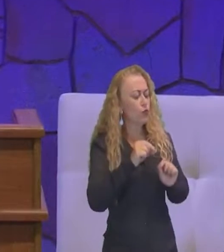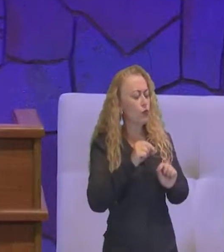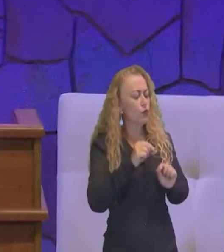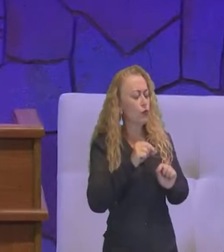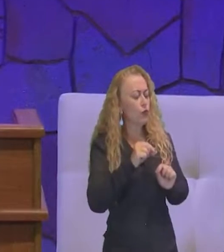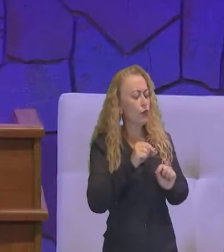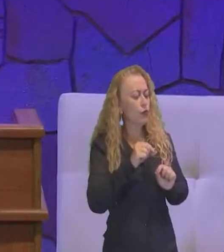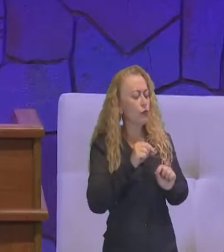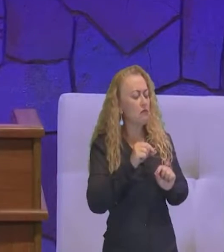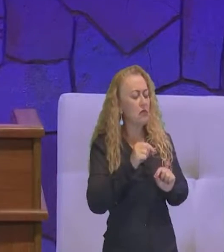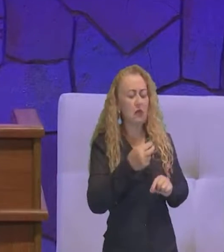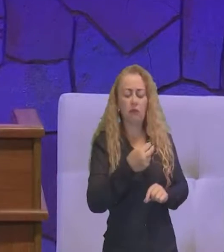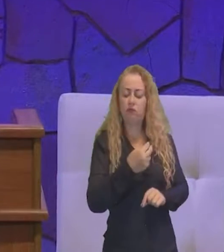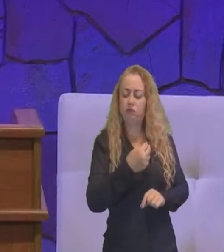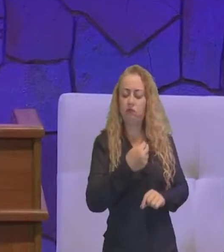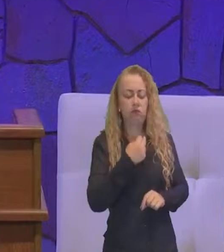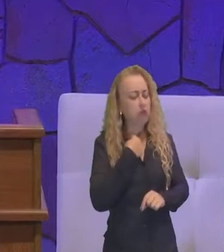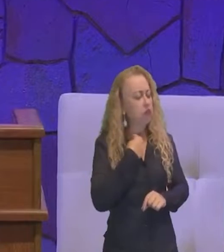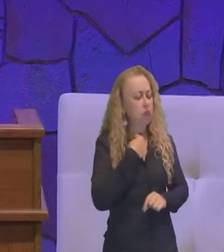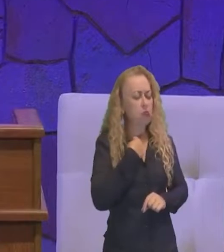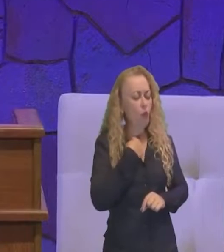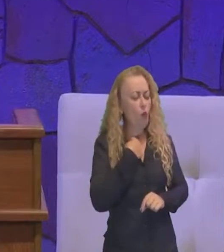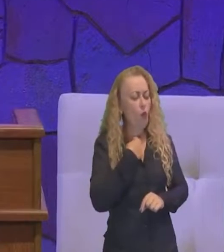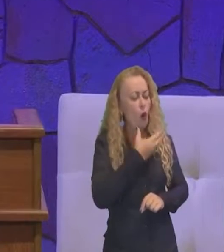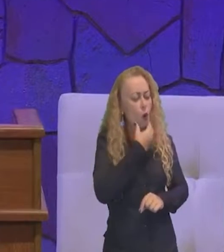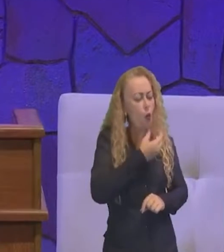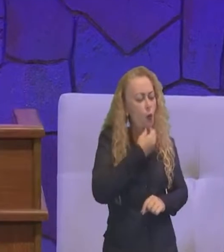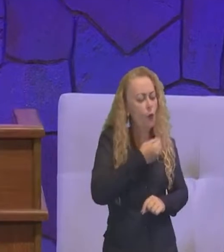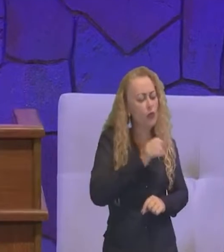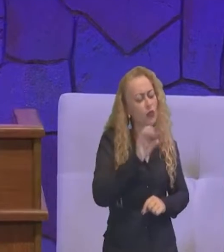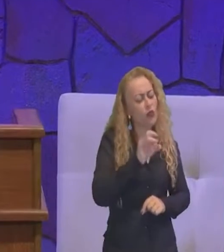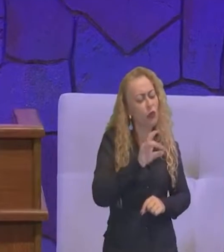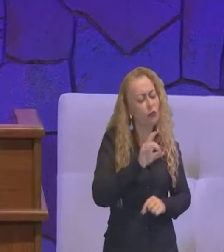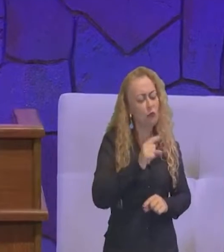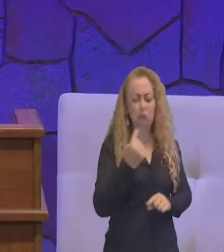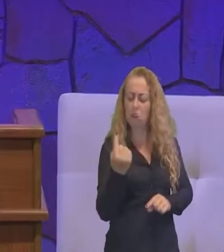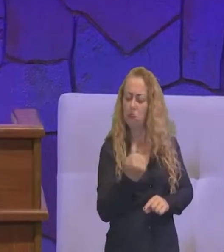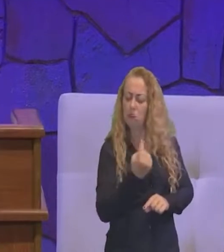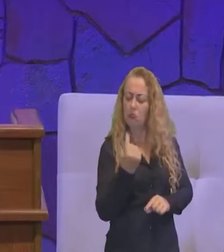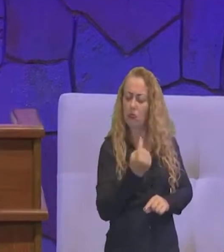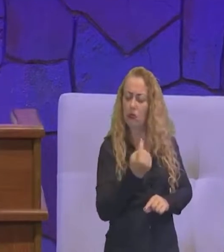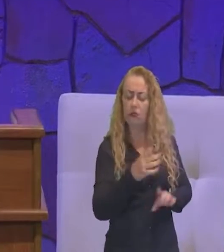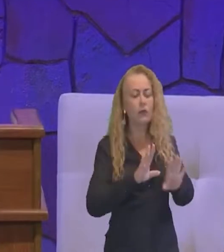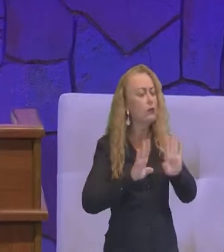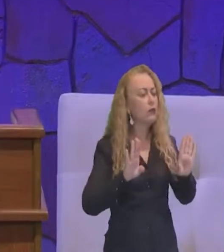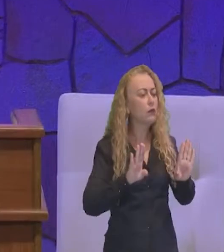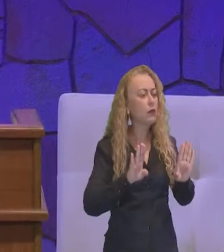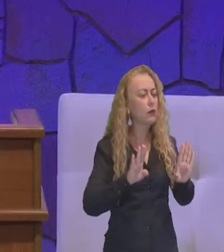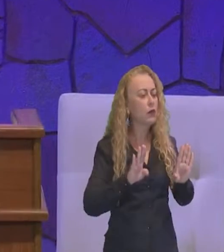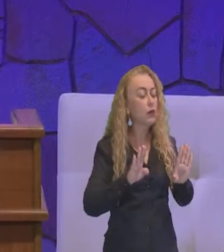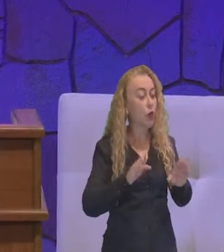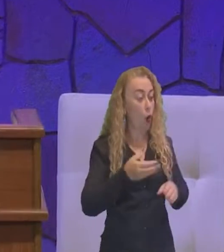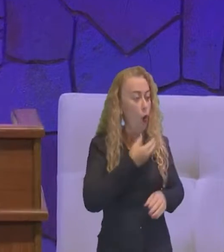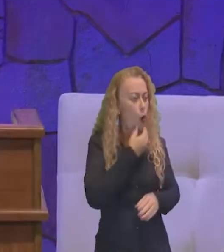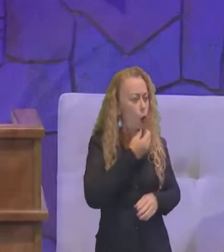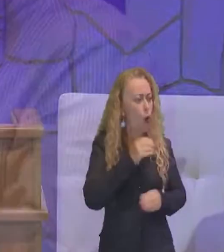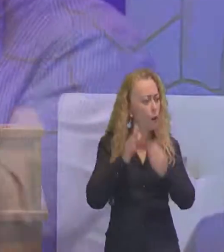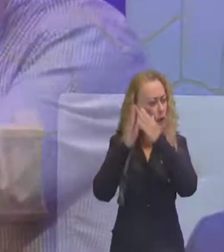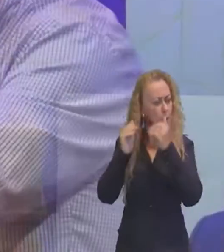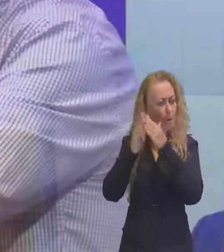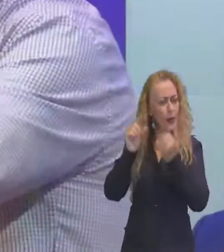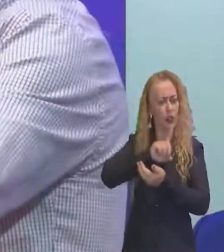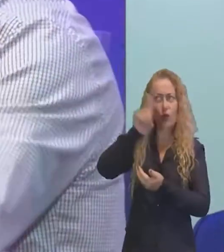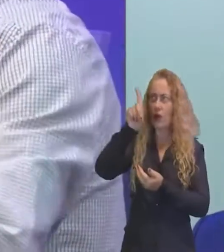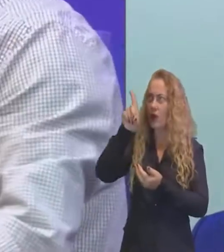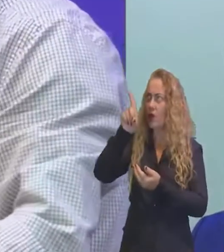afirmou: não é bom que o homem esteja só. Vejam, não foi o homem que pediu uma mulher para Deus. Não foi